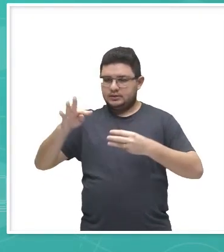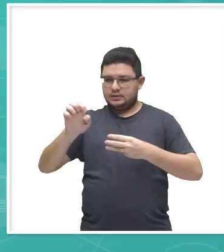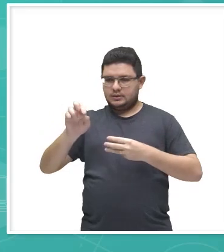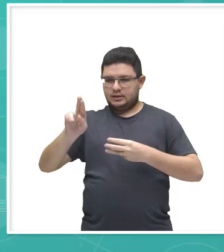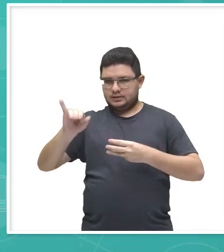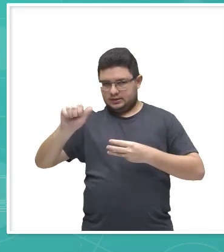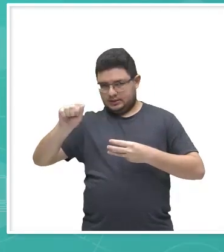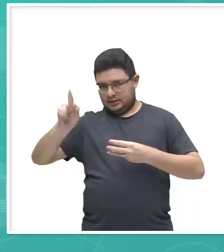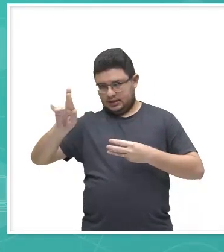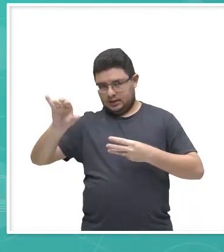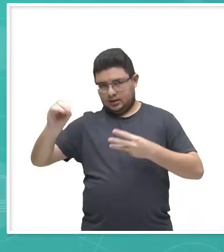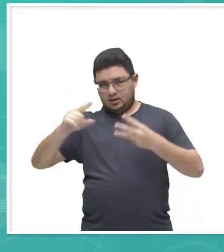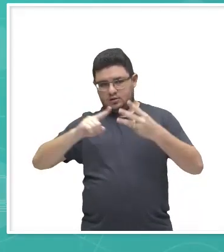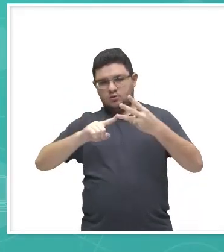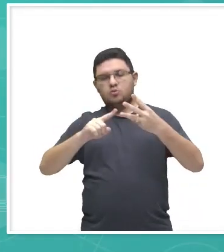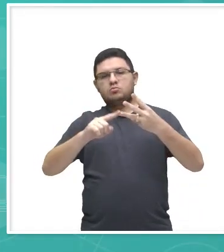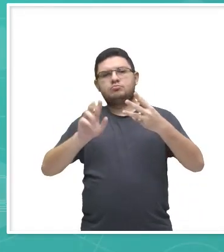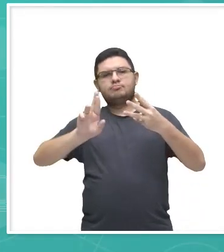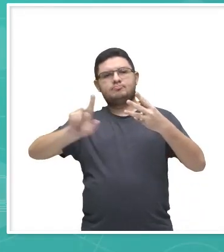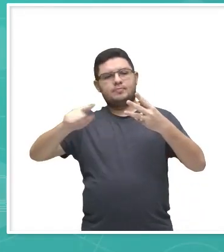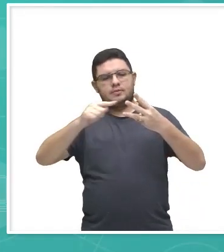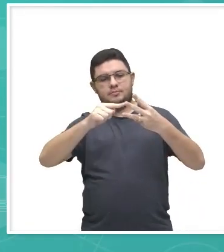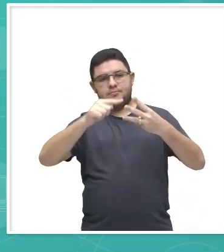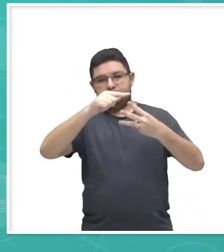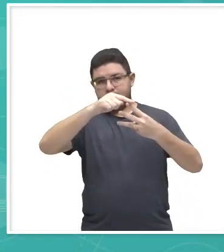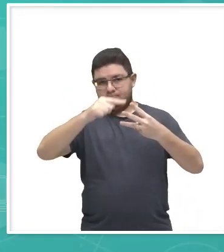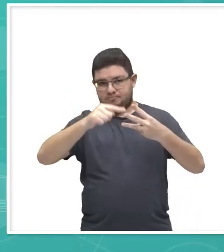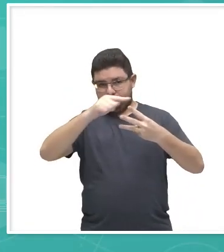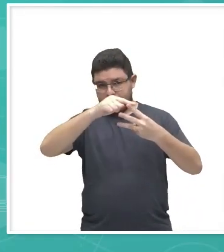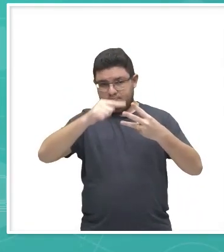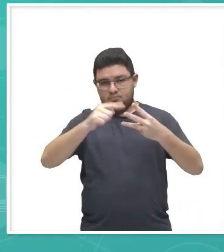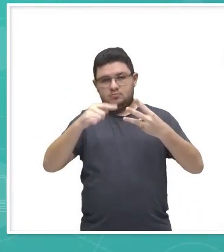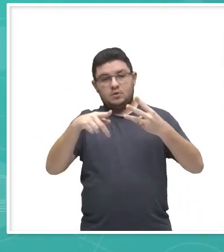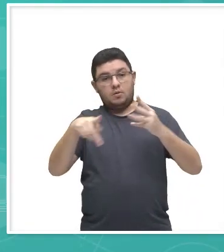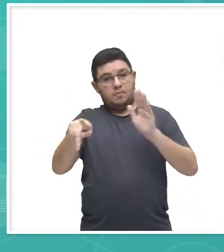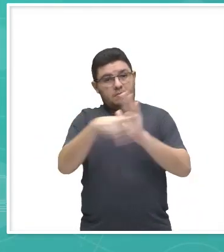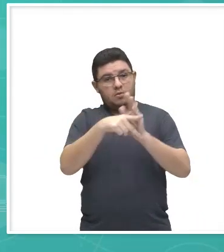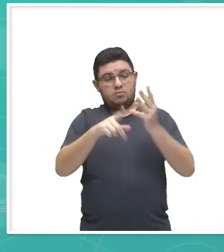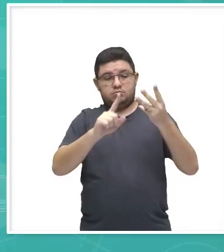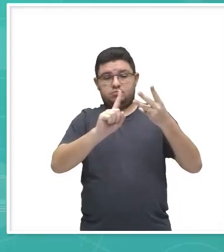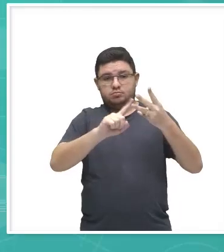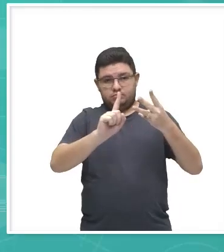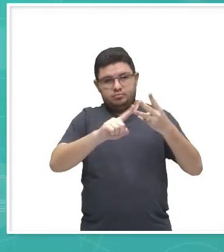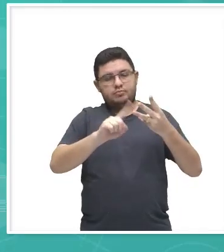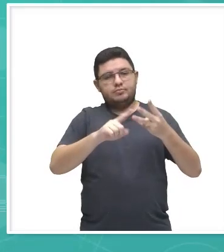setor primário, né, da agropecuária, vão fazer parte ali do setor terciário da